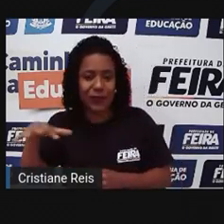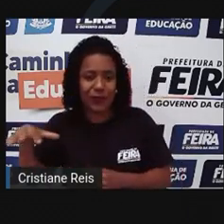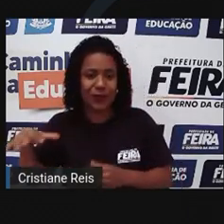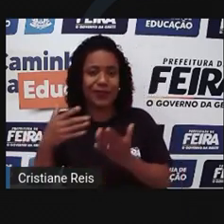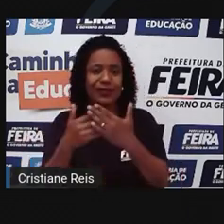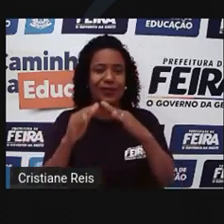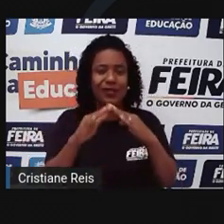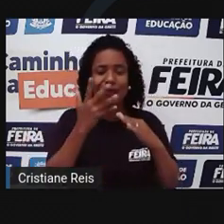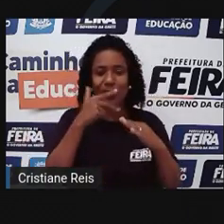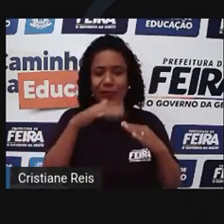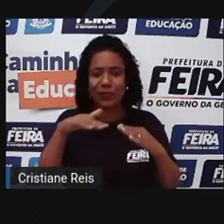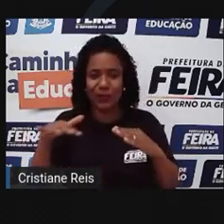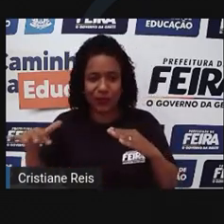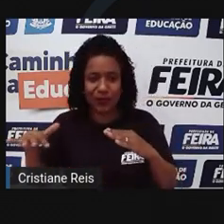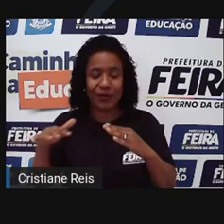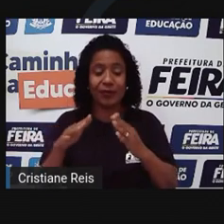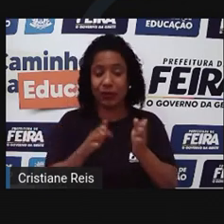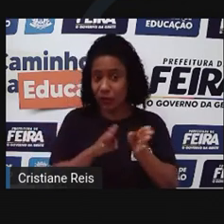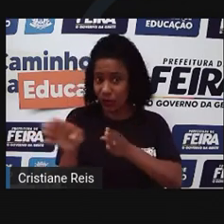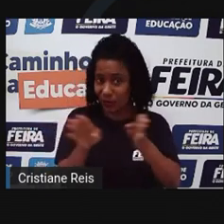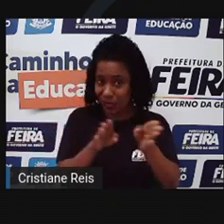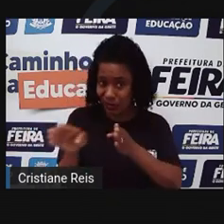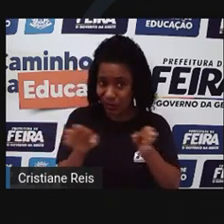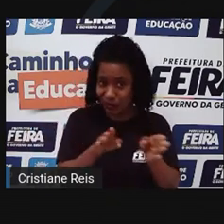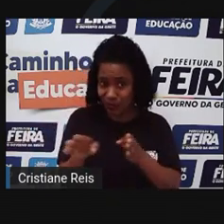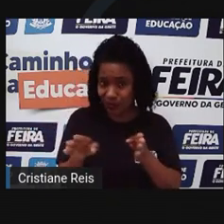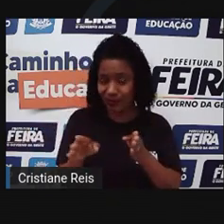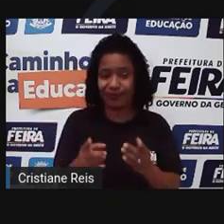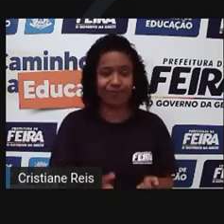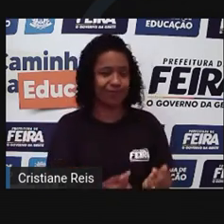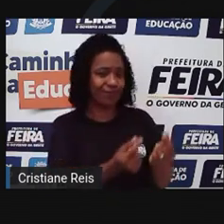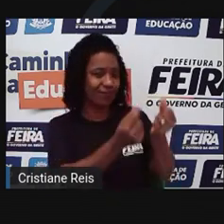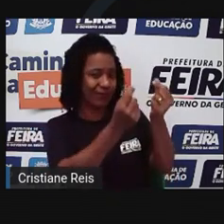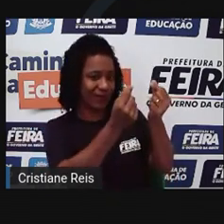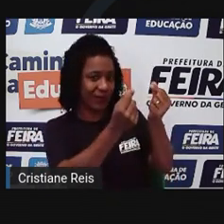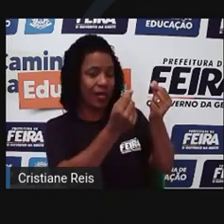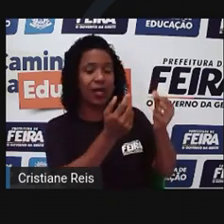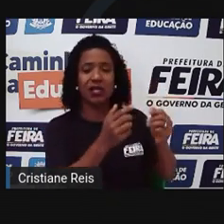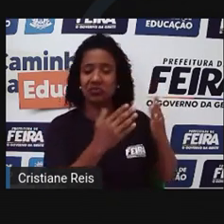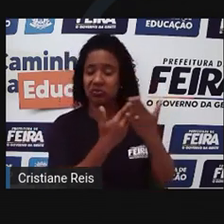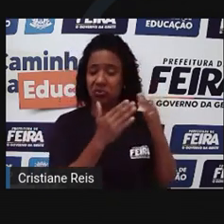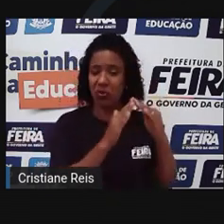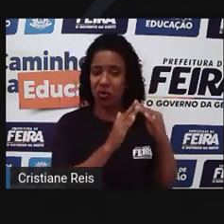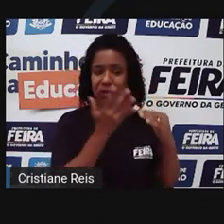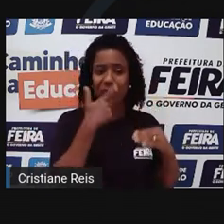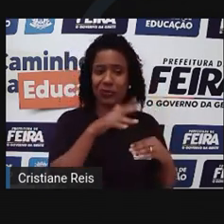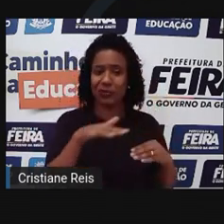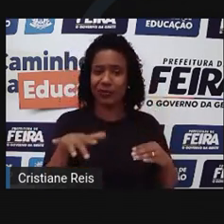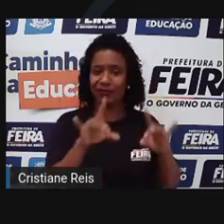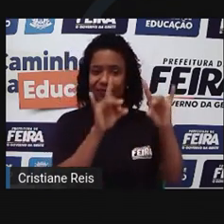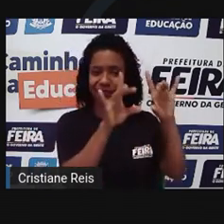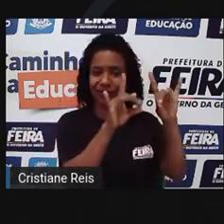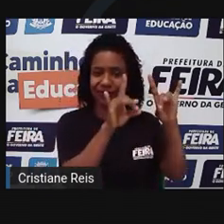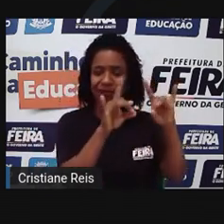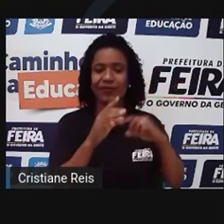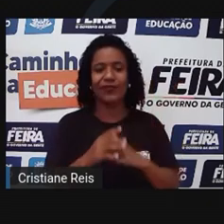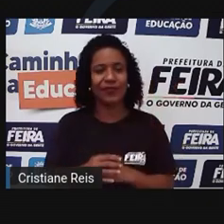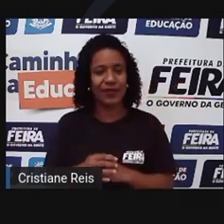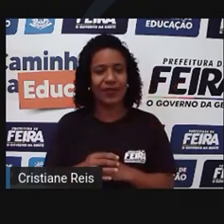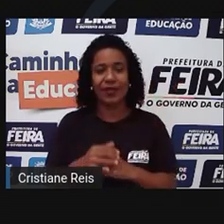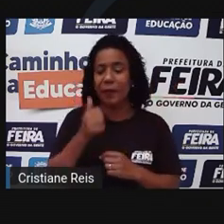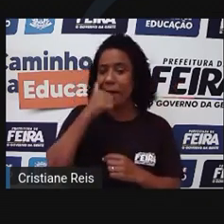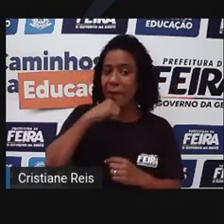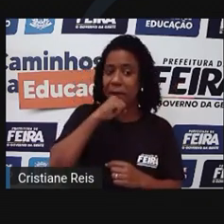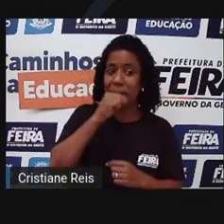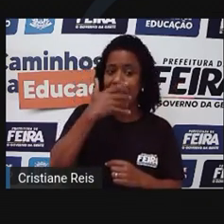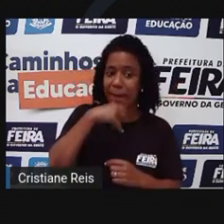no começo, na infância, os mais ricos têm acesso a uma creche melhor. Quem tem mais investimento dos pais em